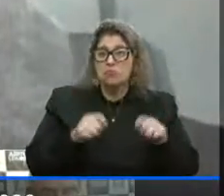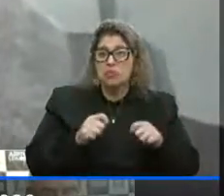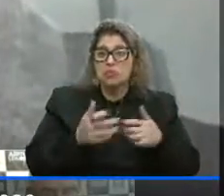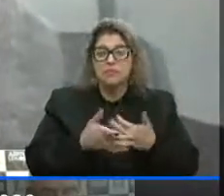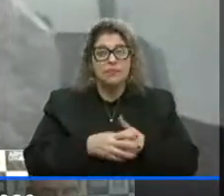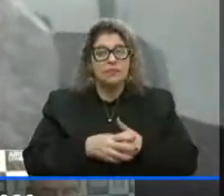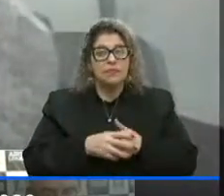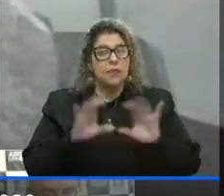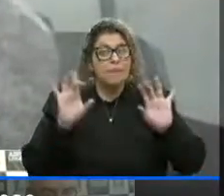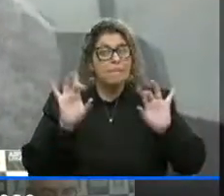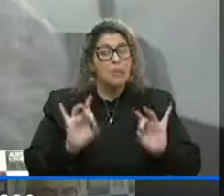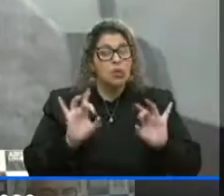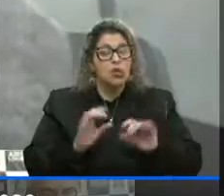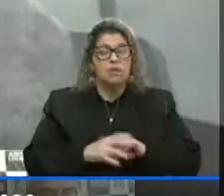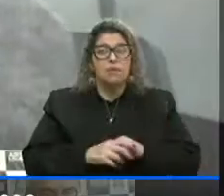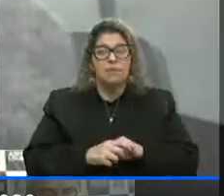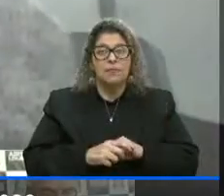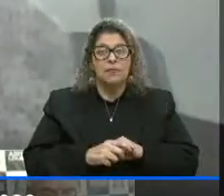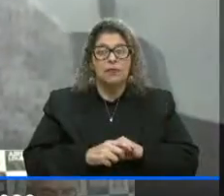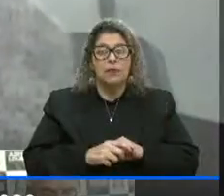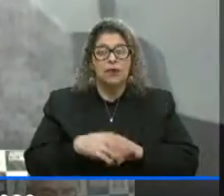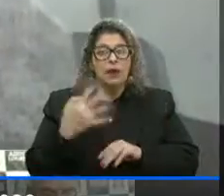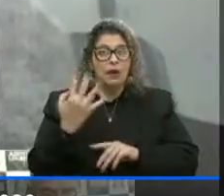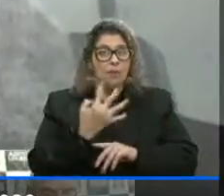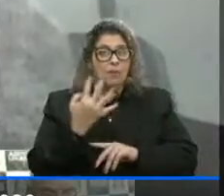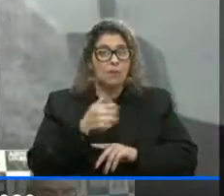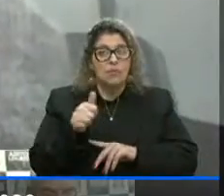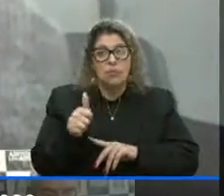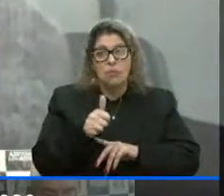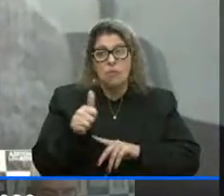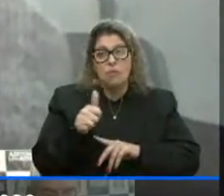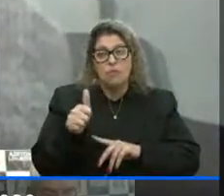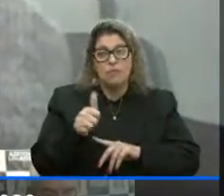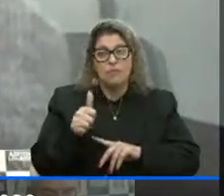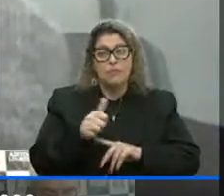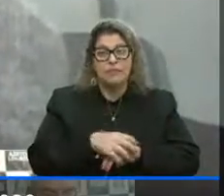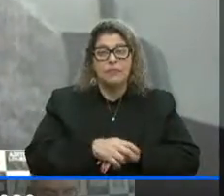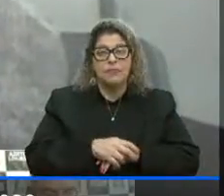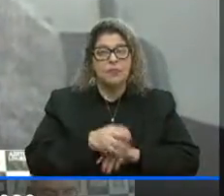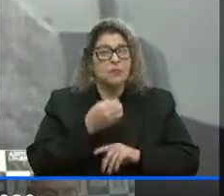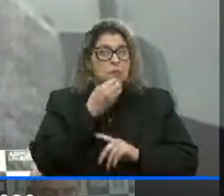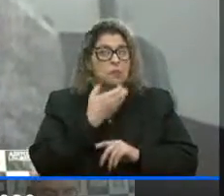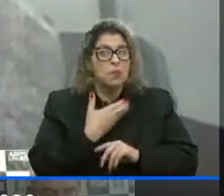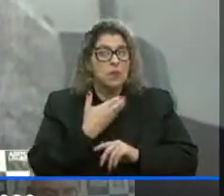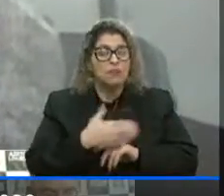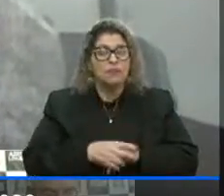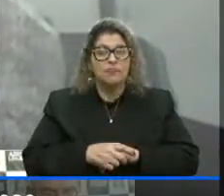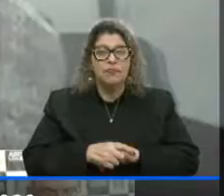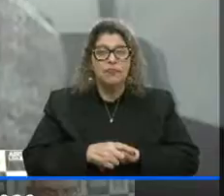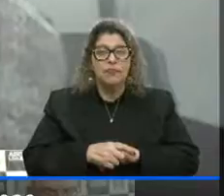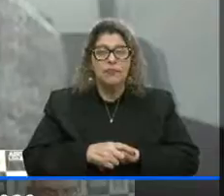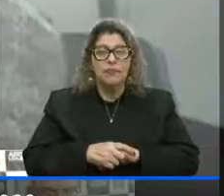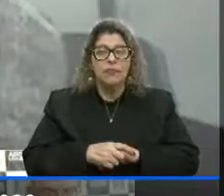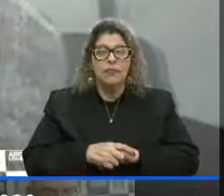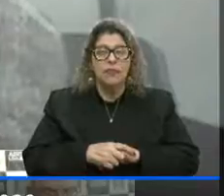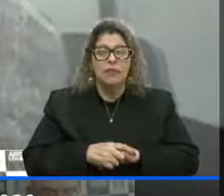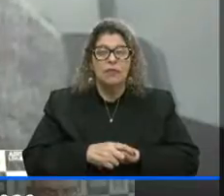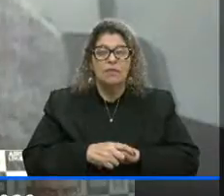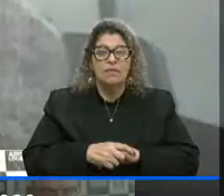vou tentar priorizar quarta-feira às 11 horas, que daí seria natural para nós.